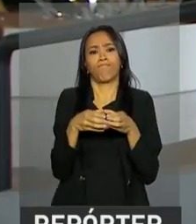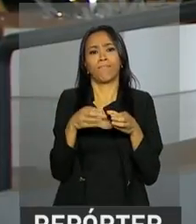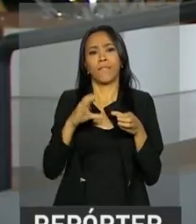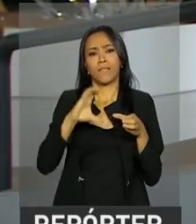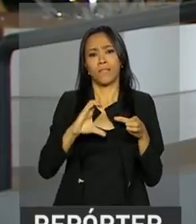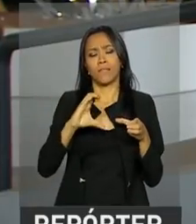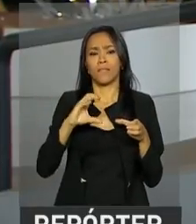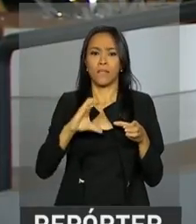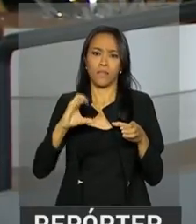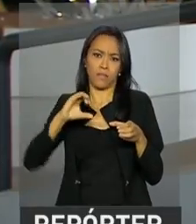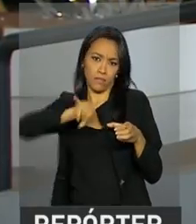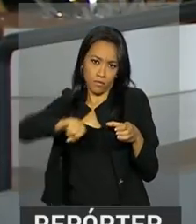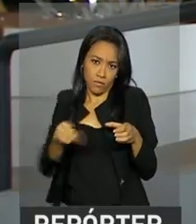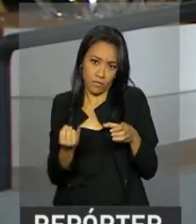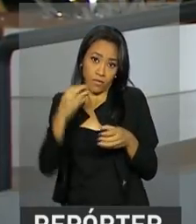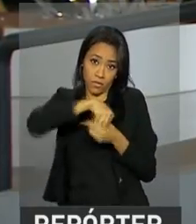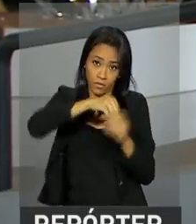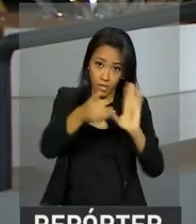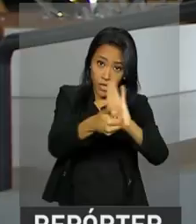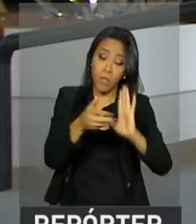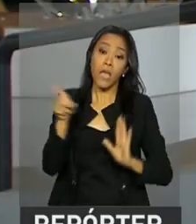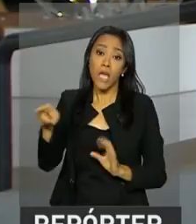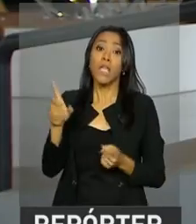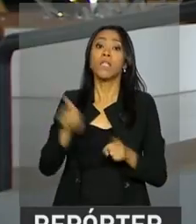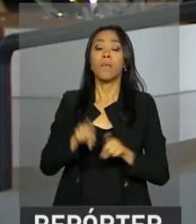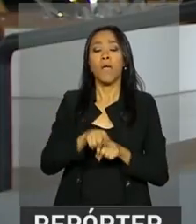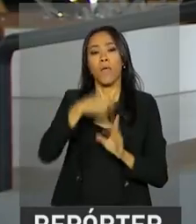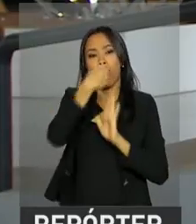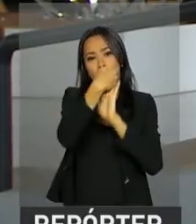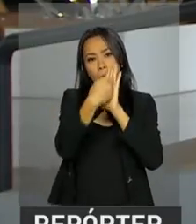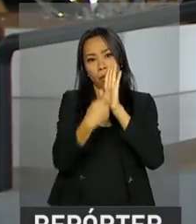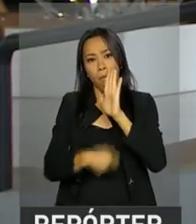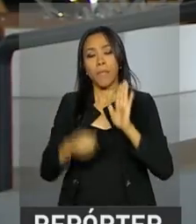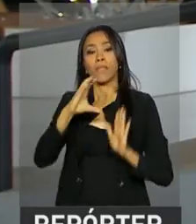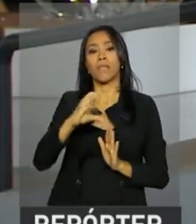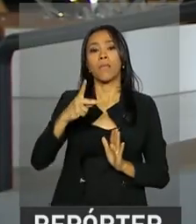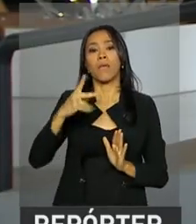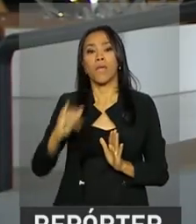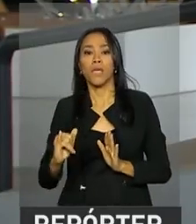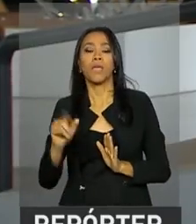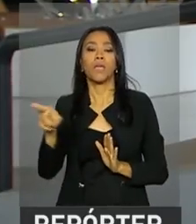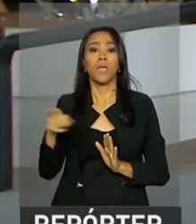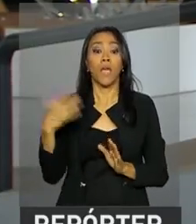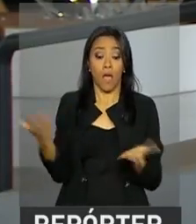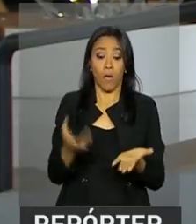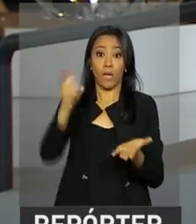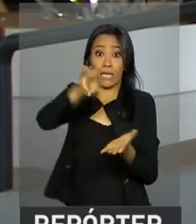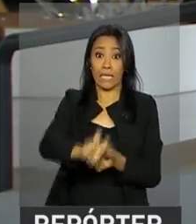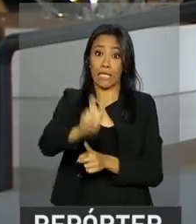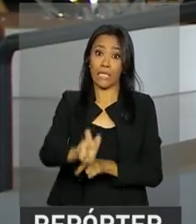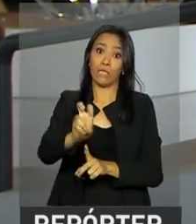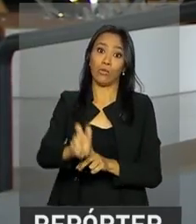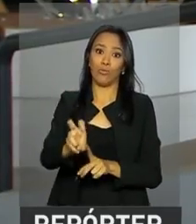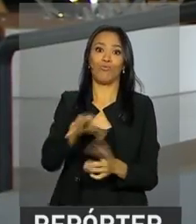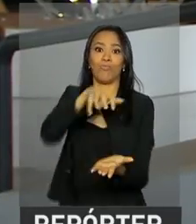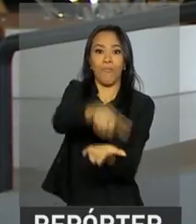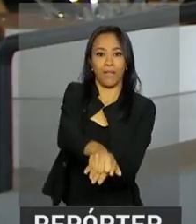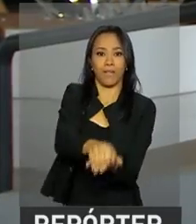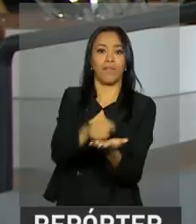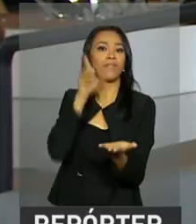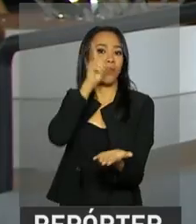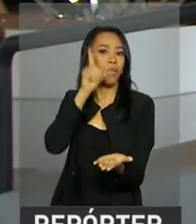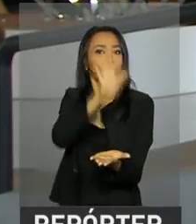dos deputados foi também relator da cpi dos correios e atualmente está no quinto mandato como deputado federal